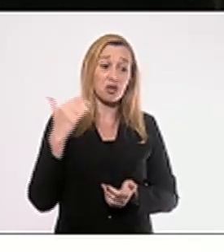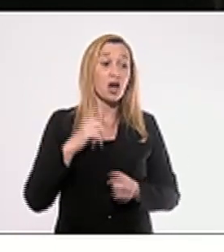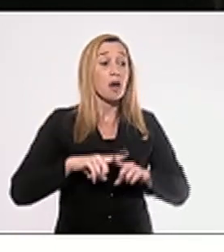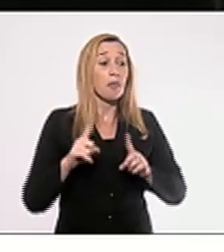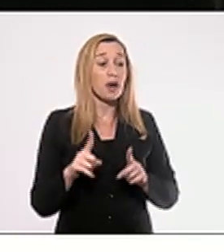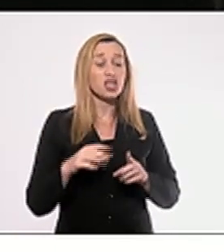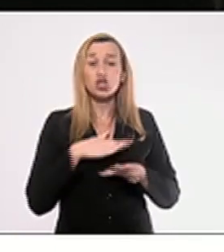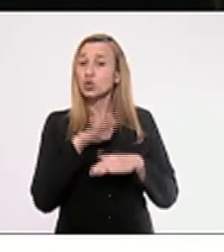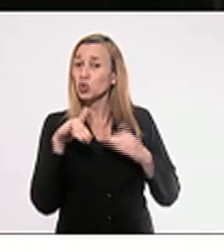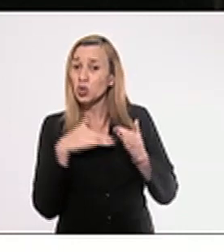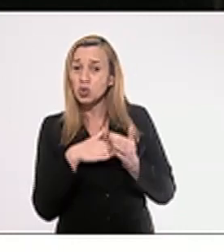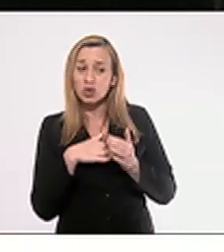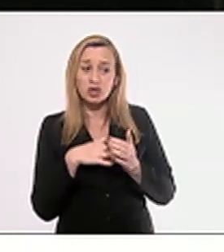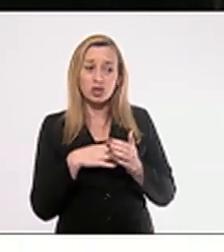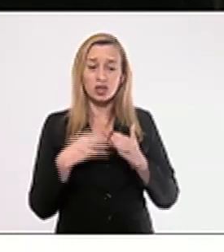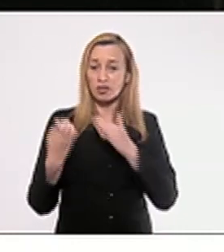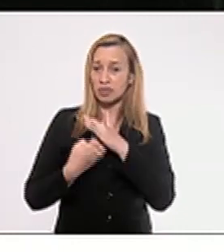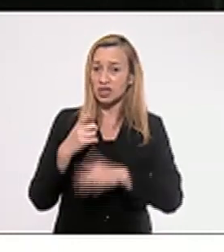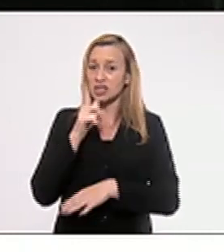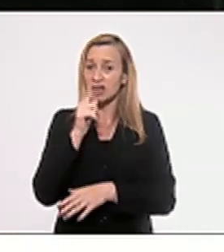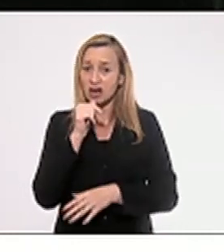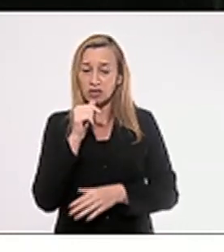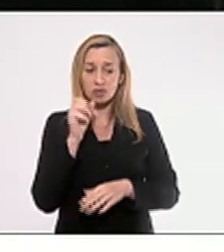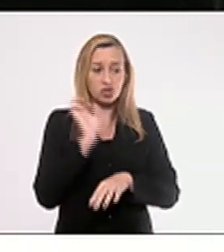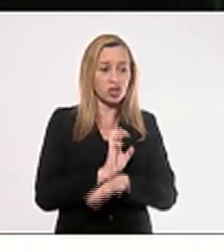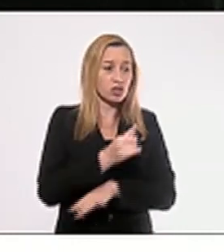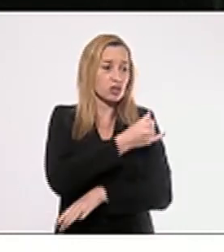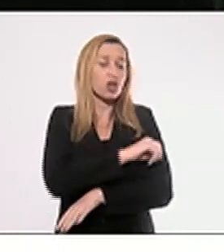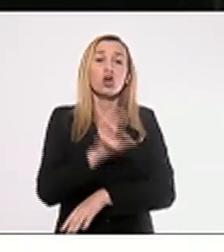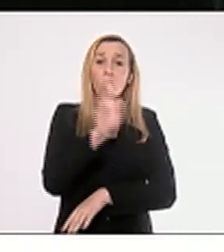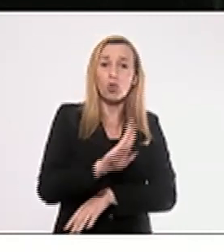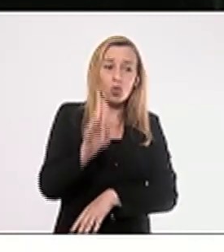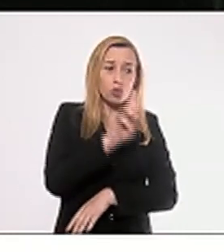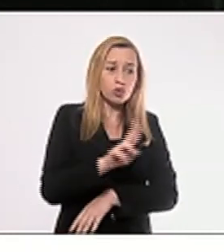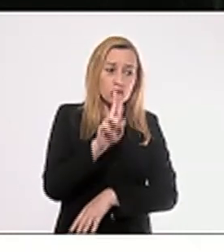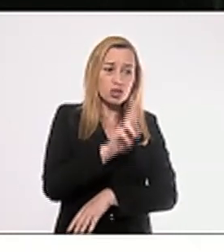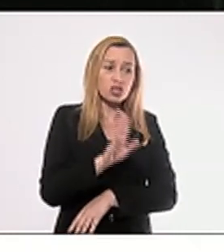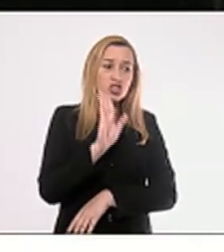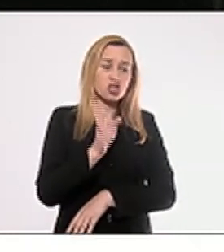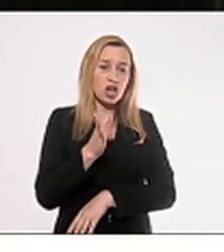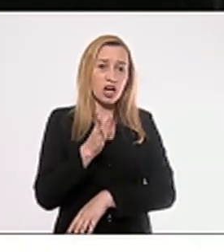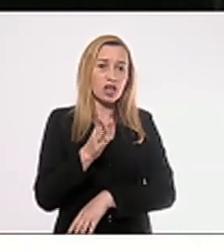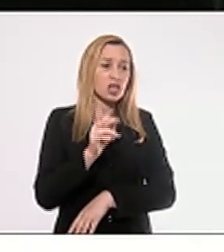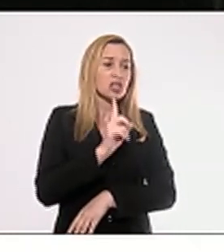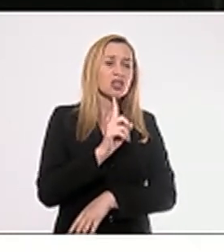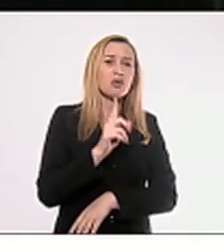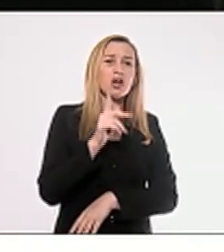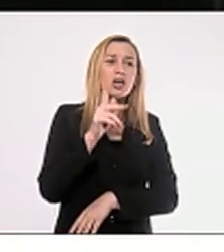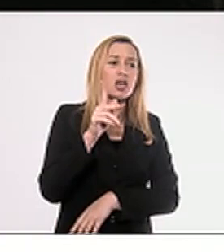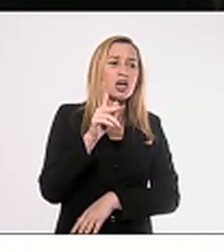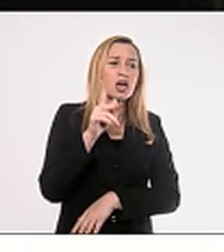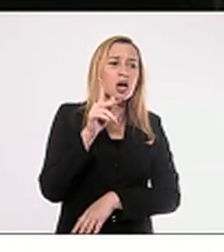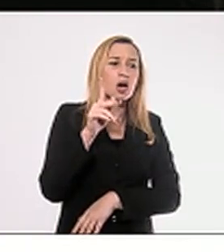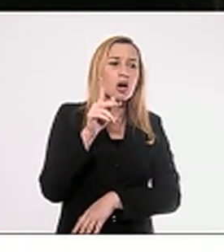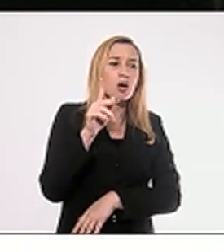todas as concessionárias de água do estado do Rio de Janeiro utilizam já não bloqueador, a válvula na tubulação,